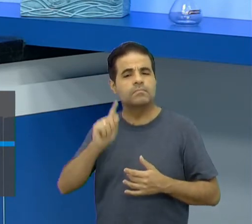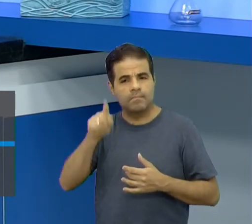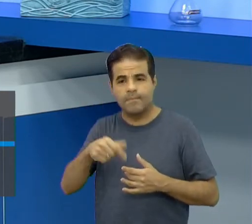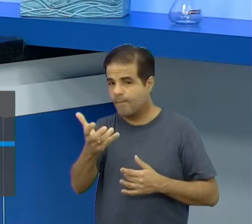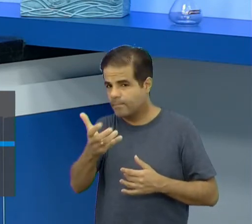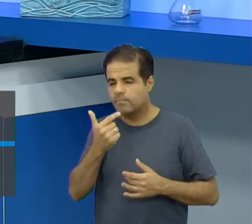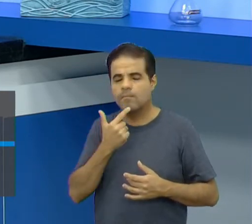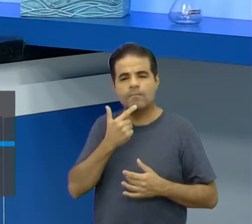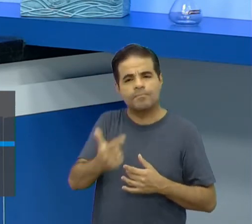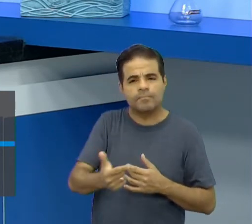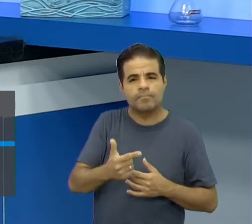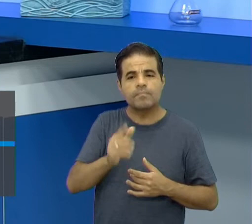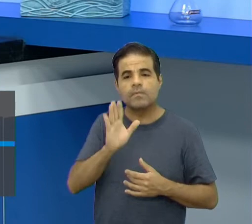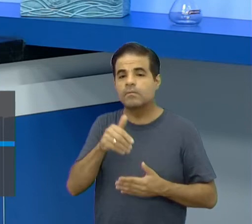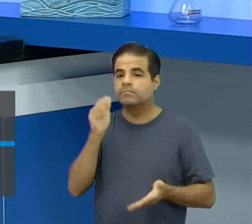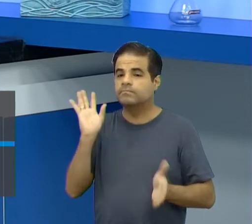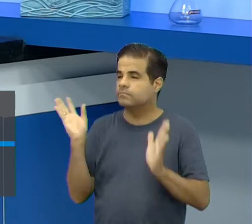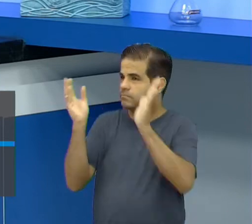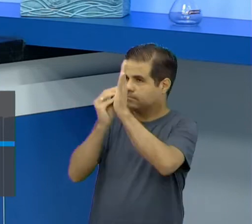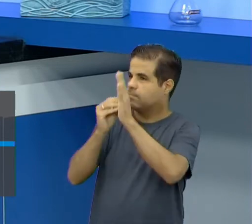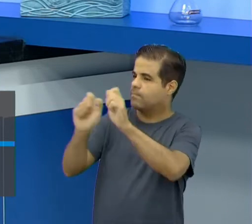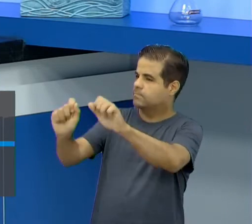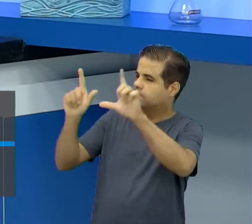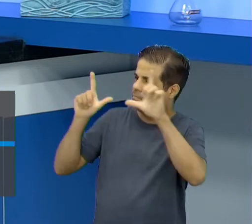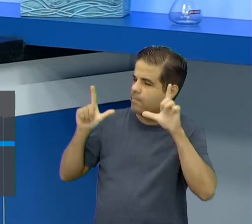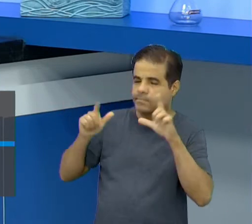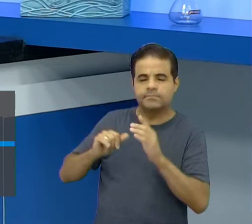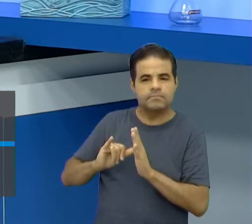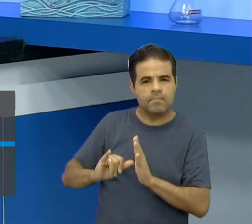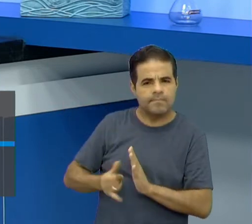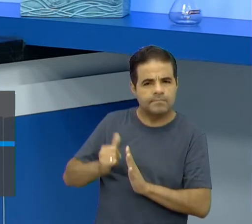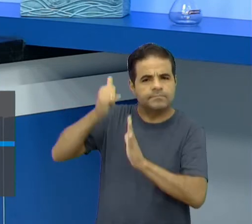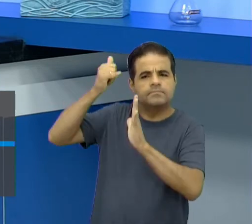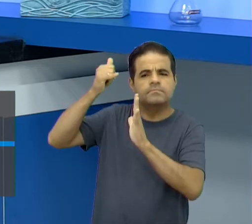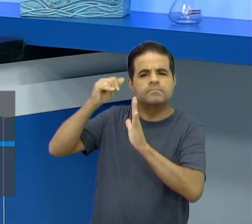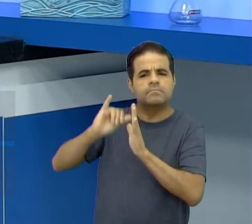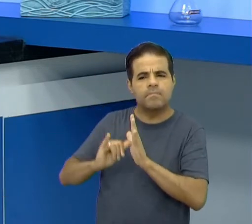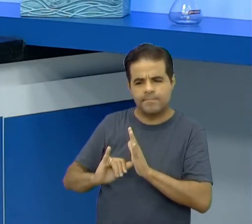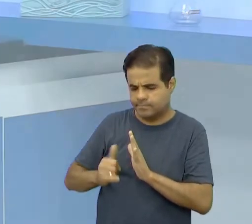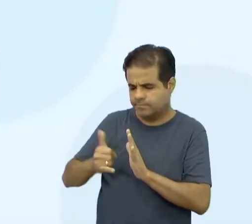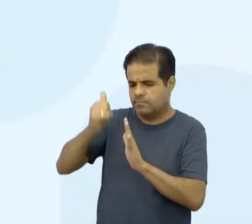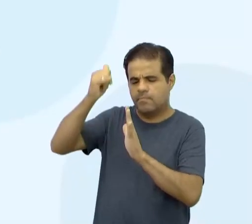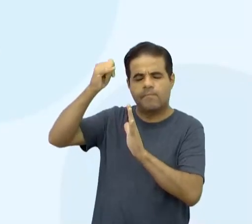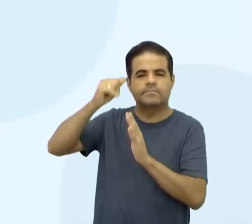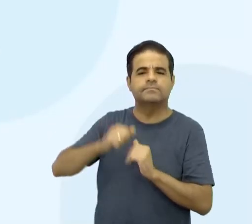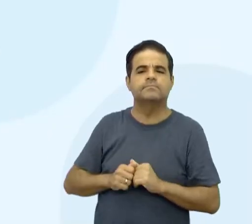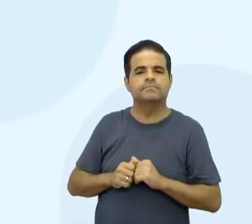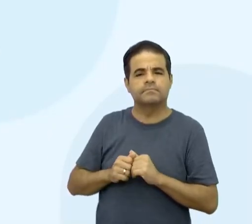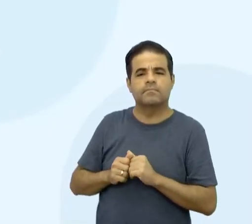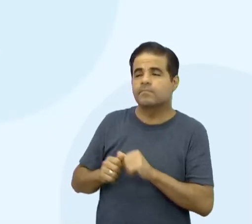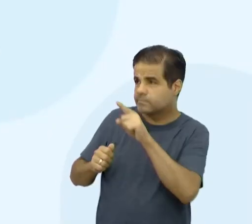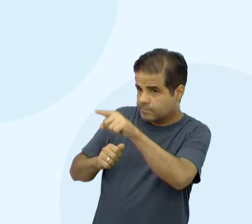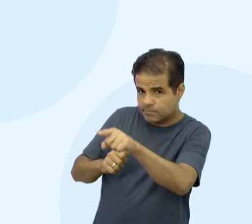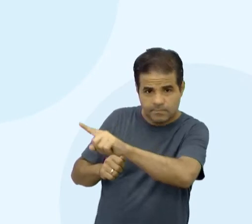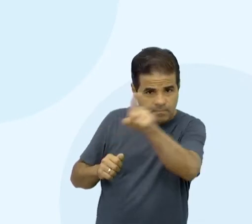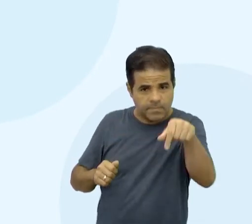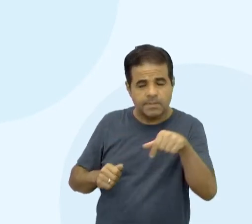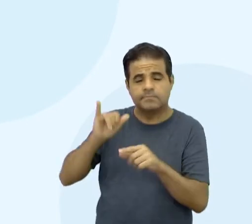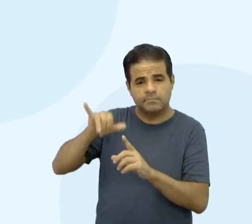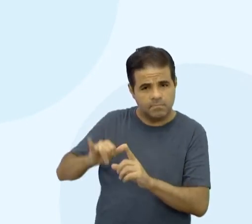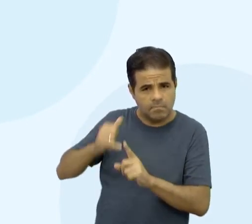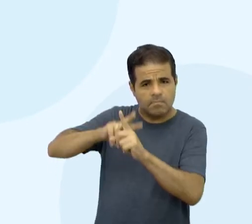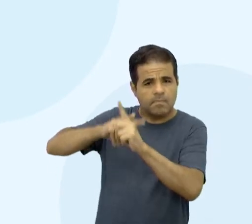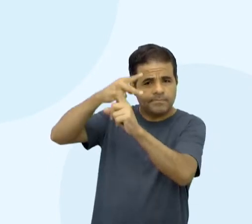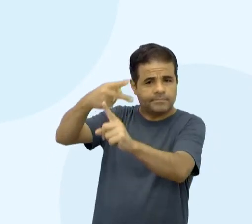gente falar aí, ó, vou pedir até para ele colocar na tela, juros composto, ele é uma fórmula exponencial. Acho que eles já estão aí, né,